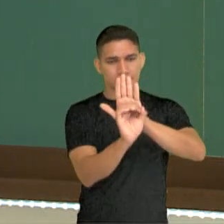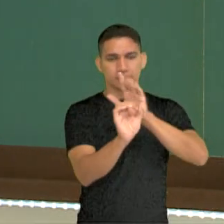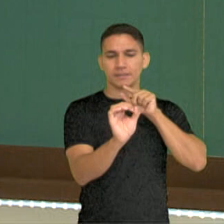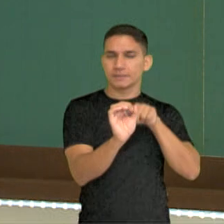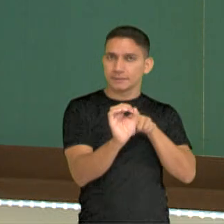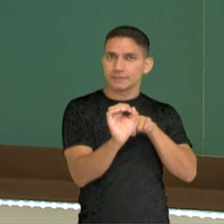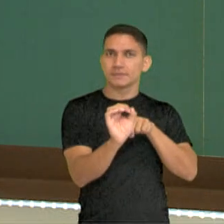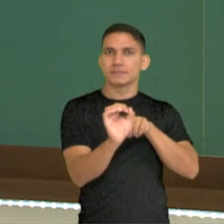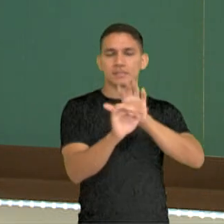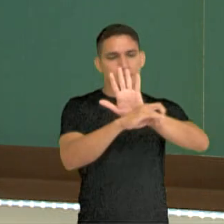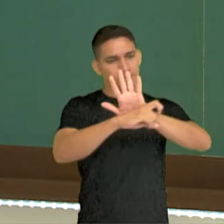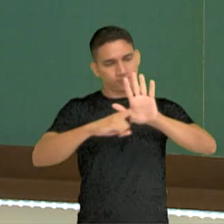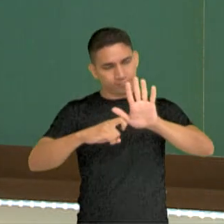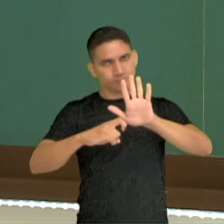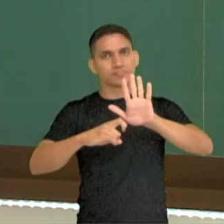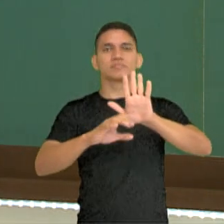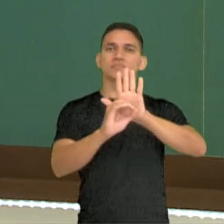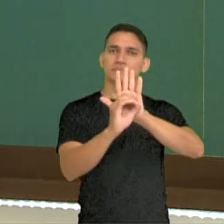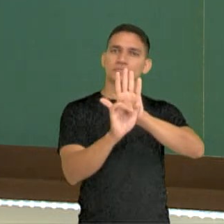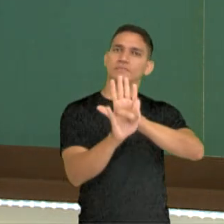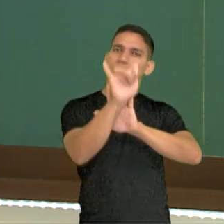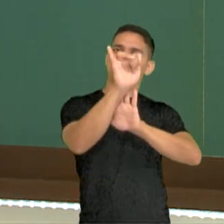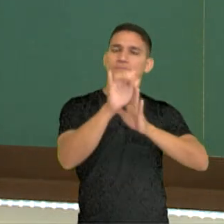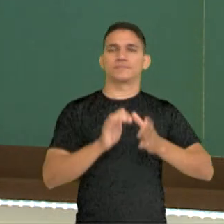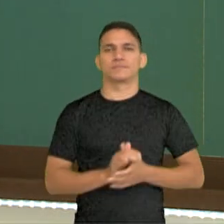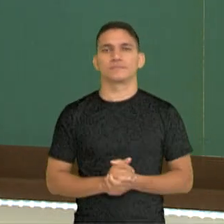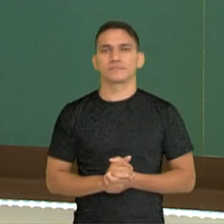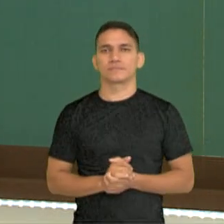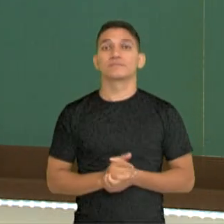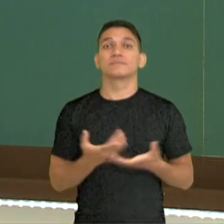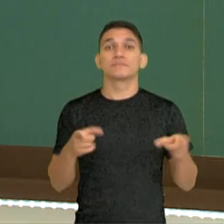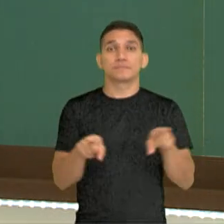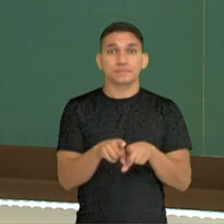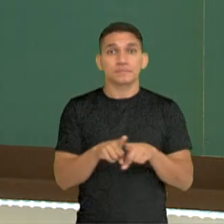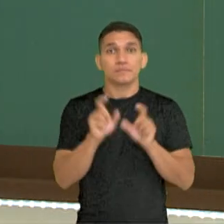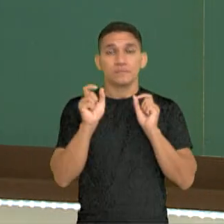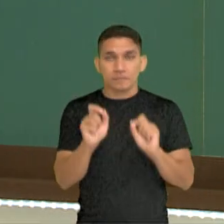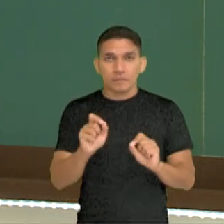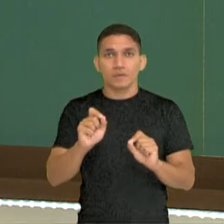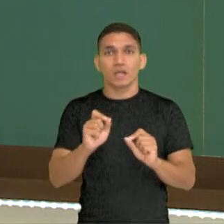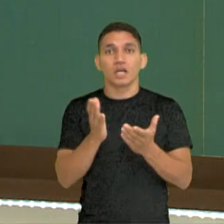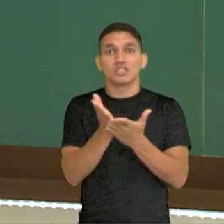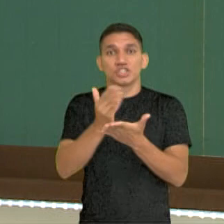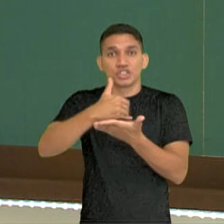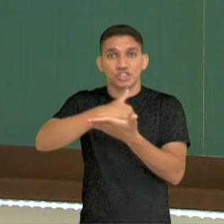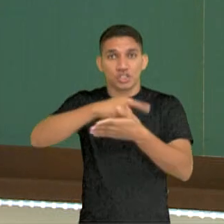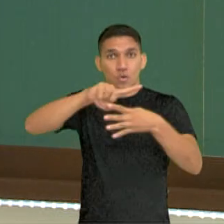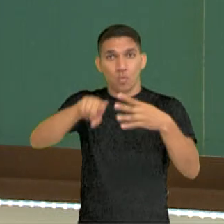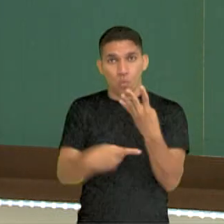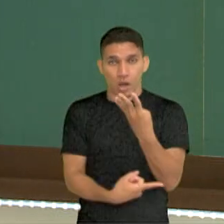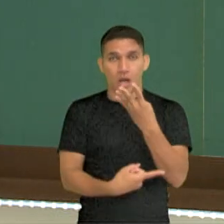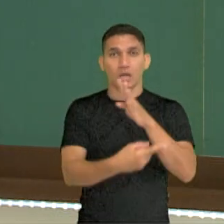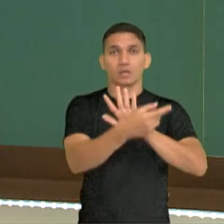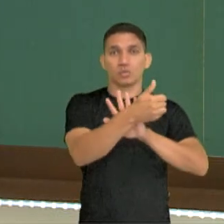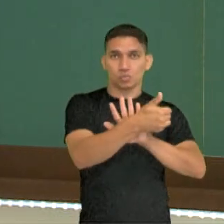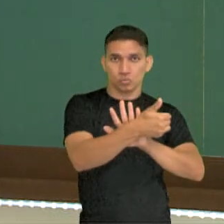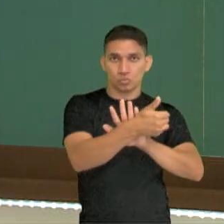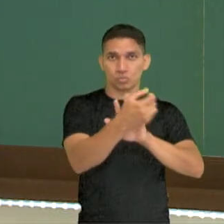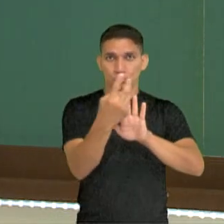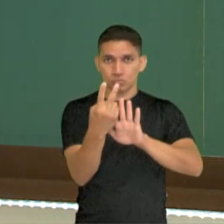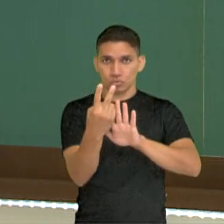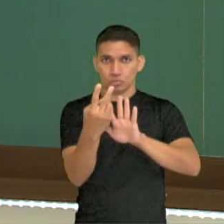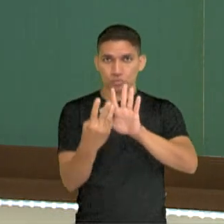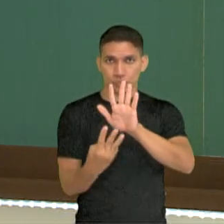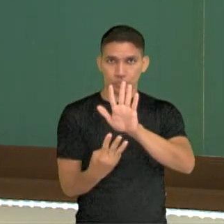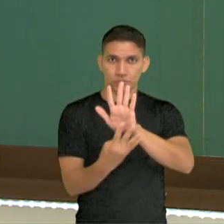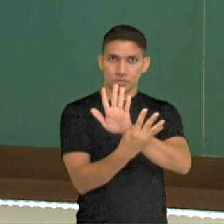coordenadas 0 para x, 0 para y. Além disso, é dividida em 4 quadrantes, seguindo